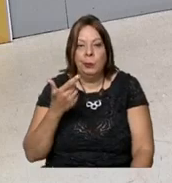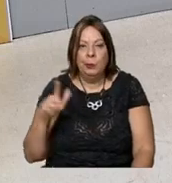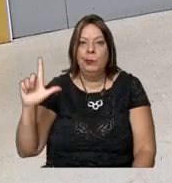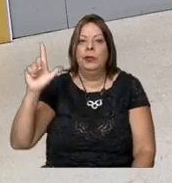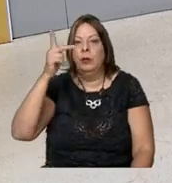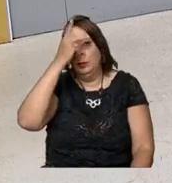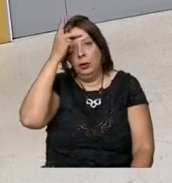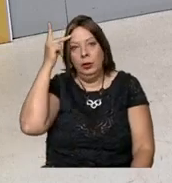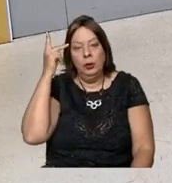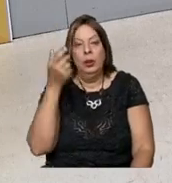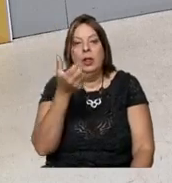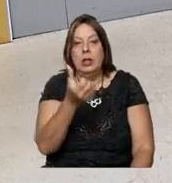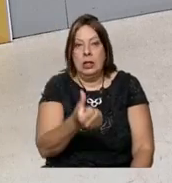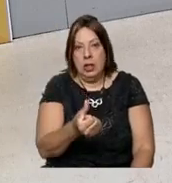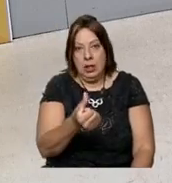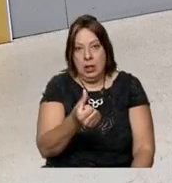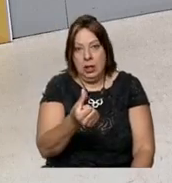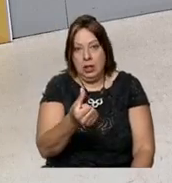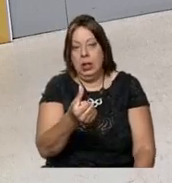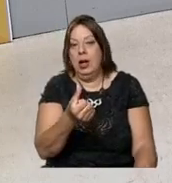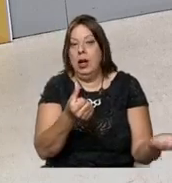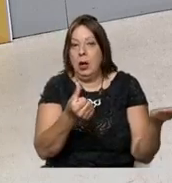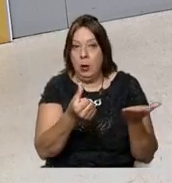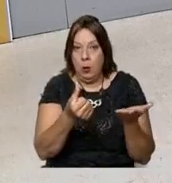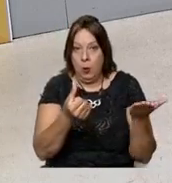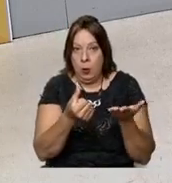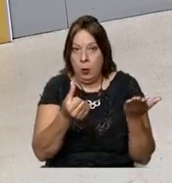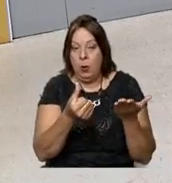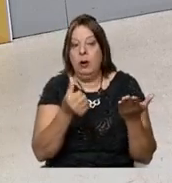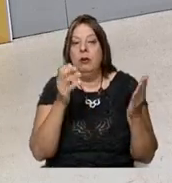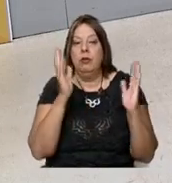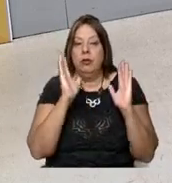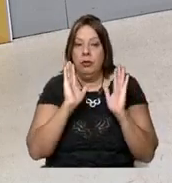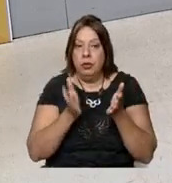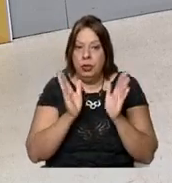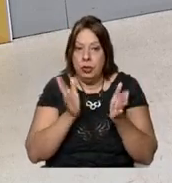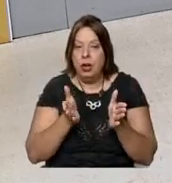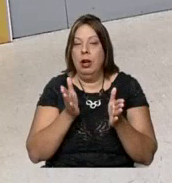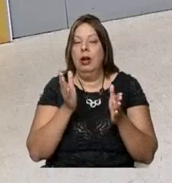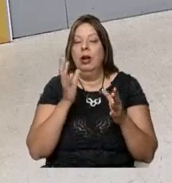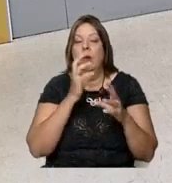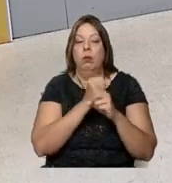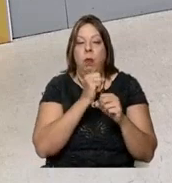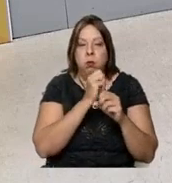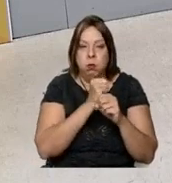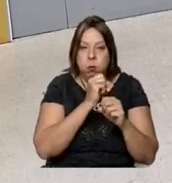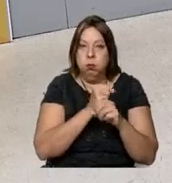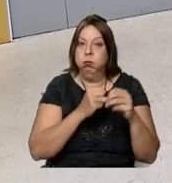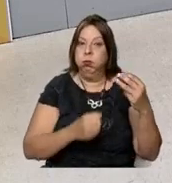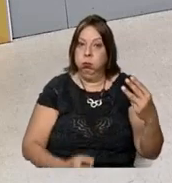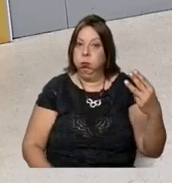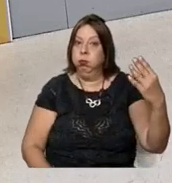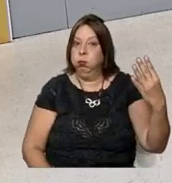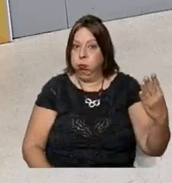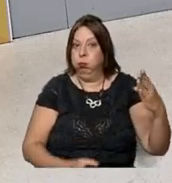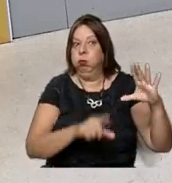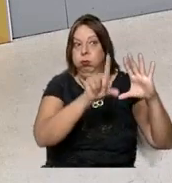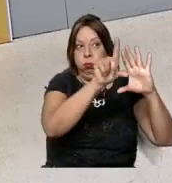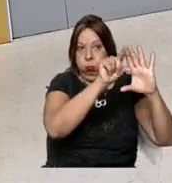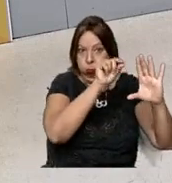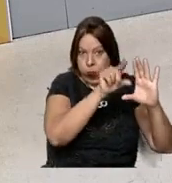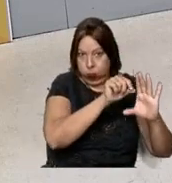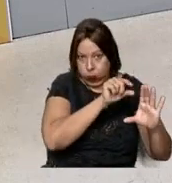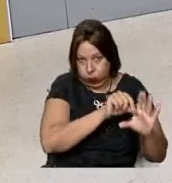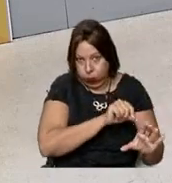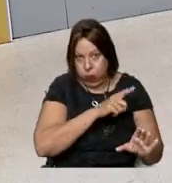seis títulos esperando, 34 bolinhas sorteadas e a decisiva ainda não chegou. Ai, ai, ai, ai, ai, é o